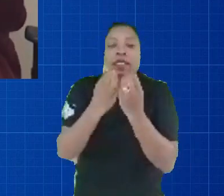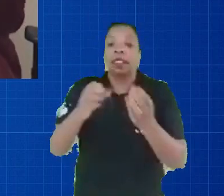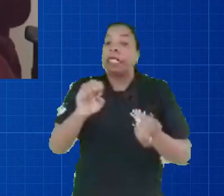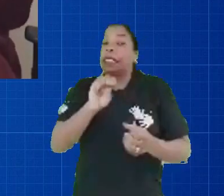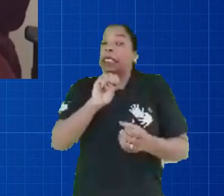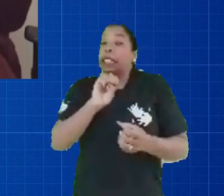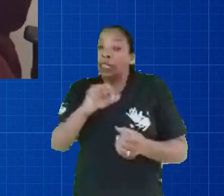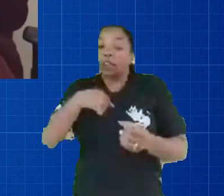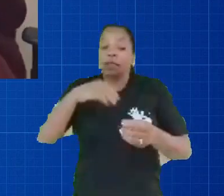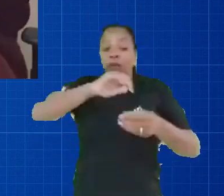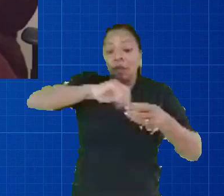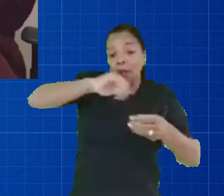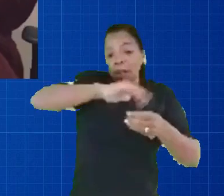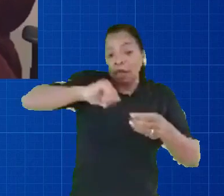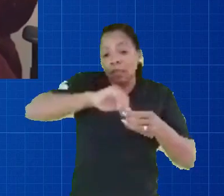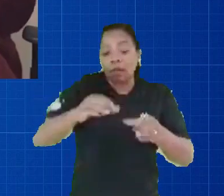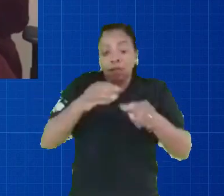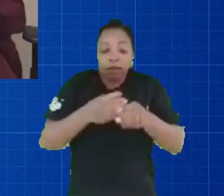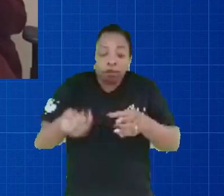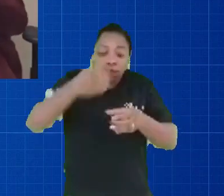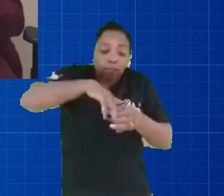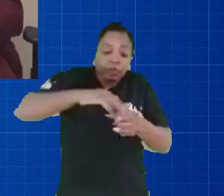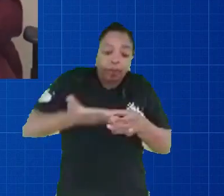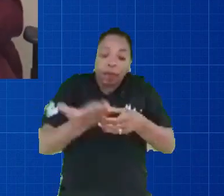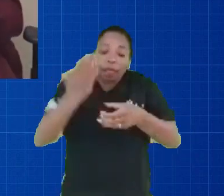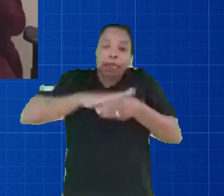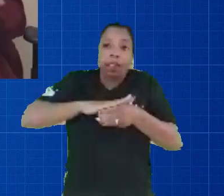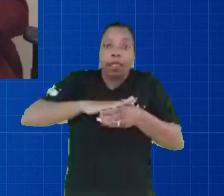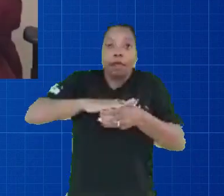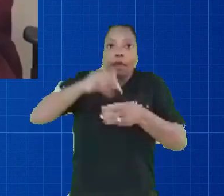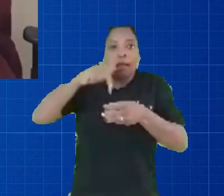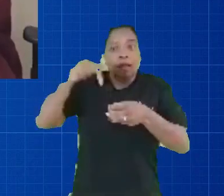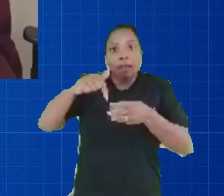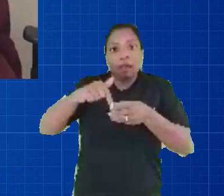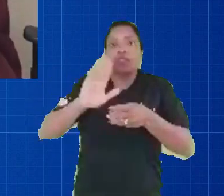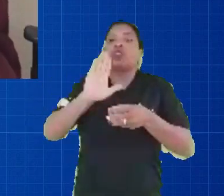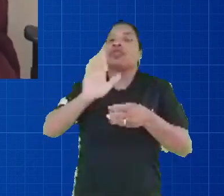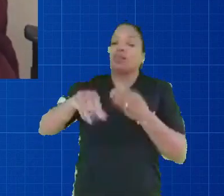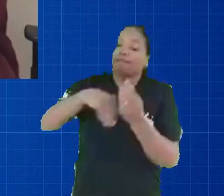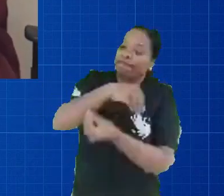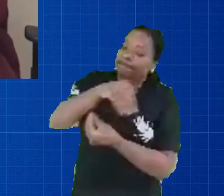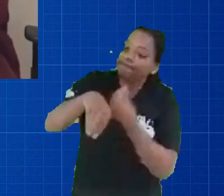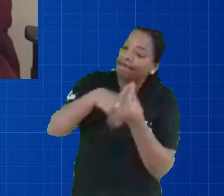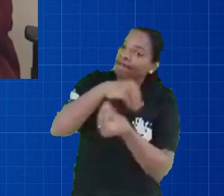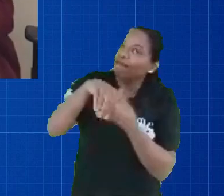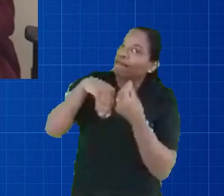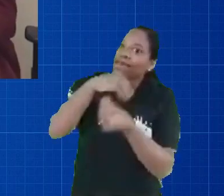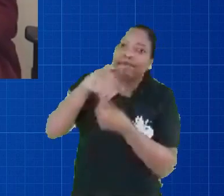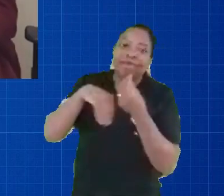sal para conservar na prateleira, no mercado, ele vira um alimento processado, né? Processou o alimento. Ele